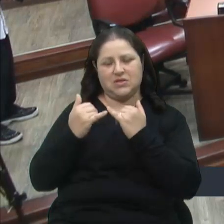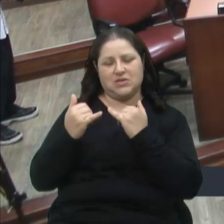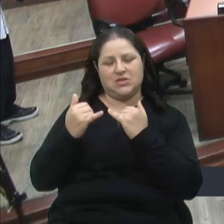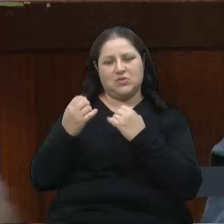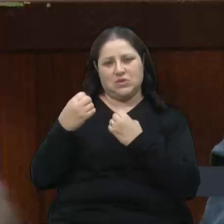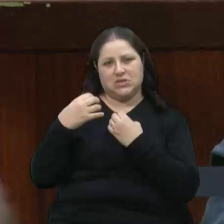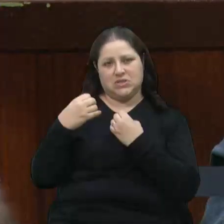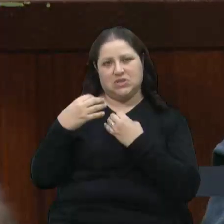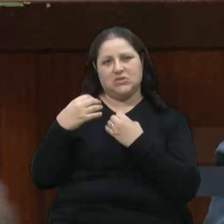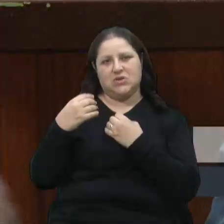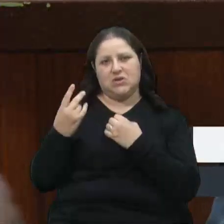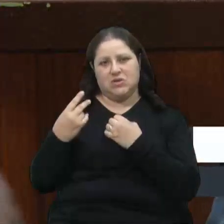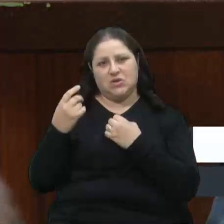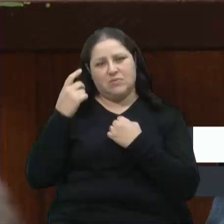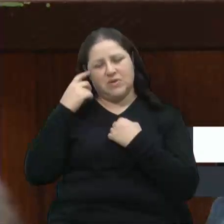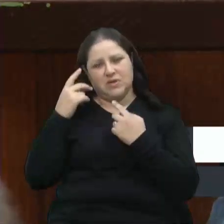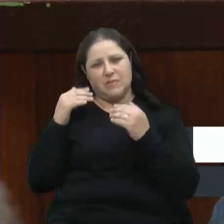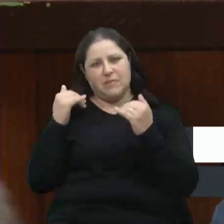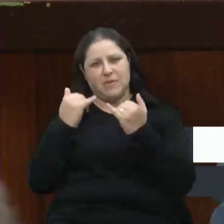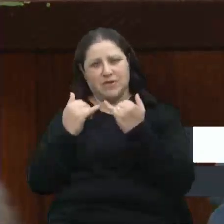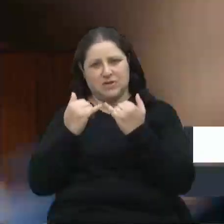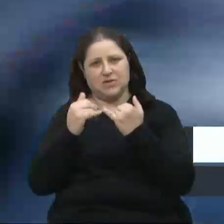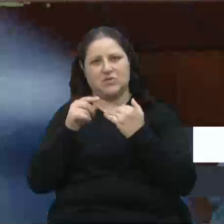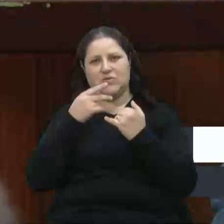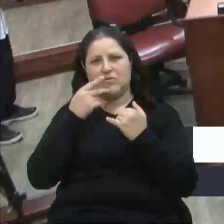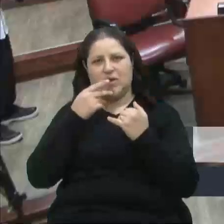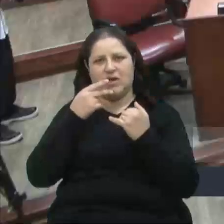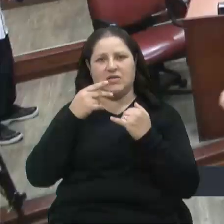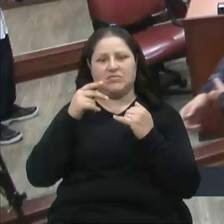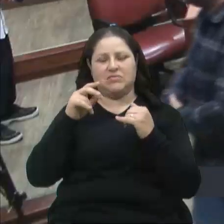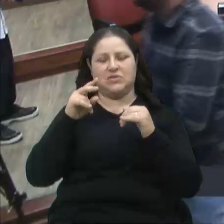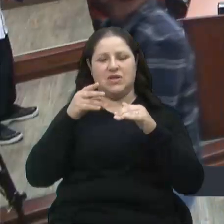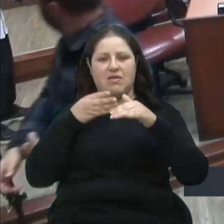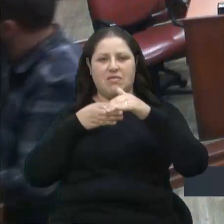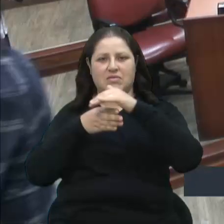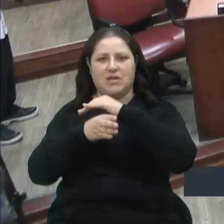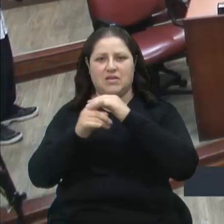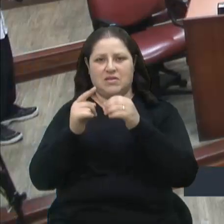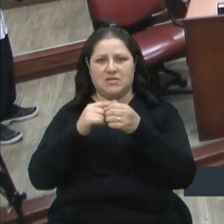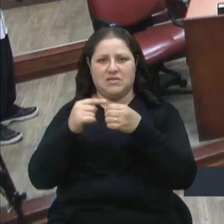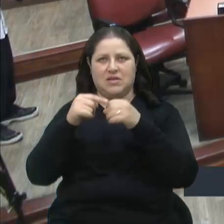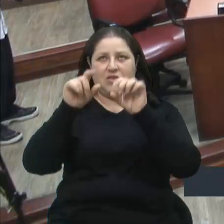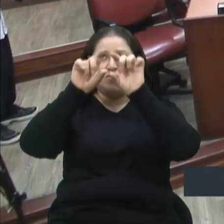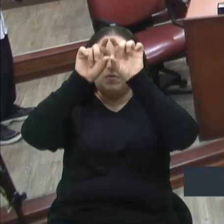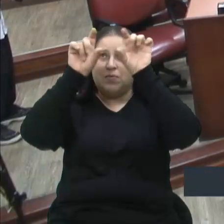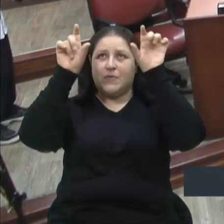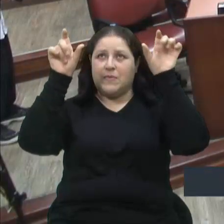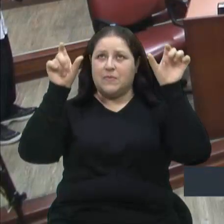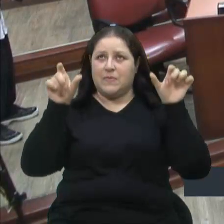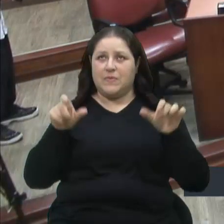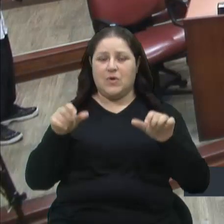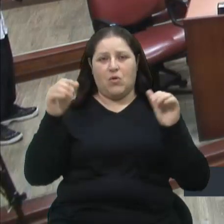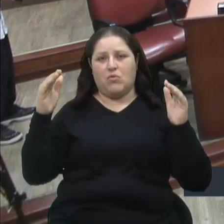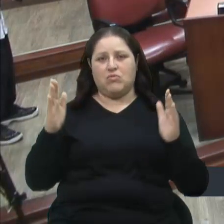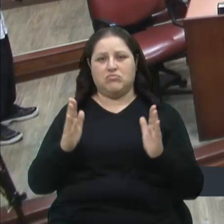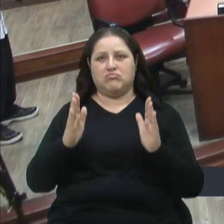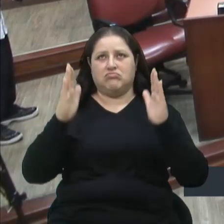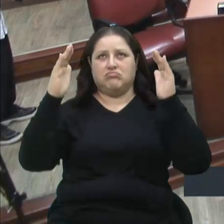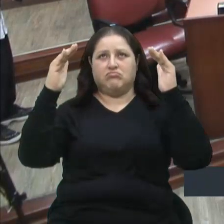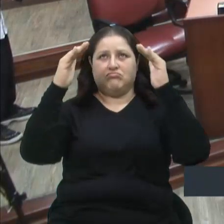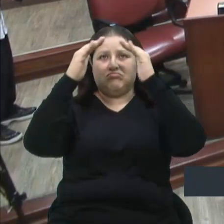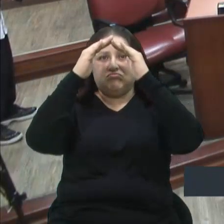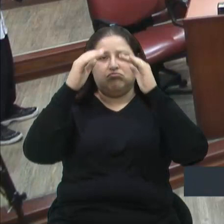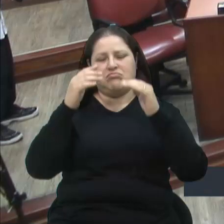a forma de pensar. Quando o senhor fala em pórticos, por exemplo, né? Sempre quando tu vai numa cidade, principalmente primeiro